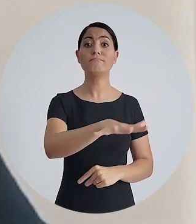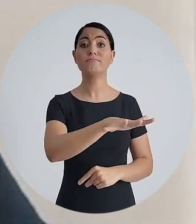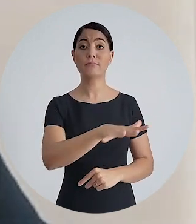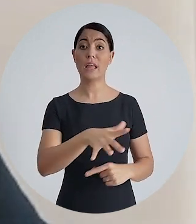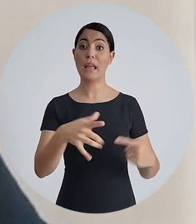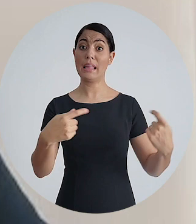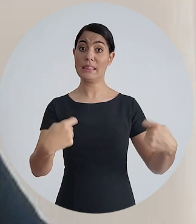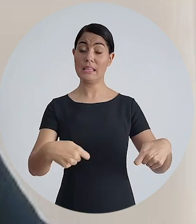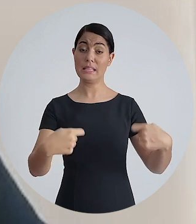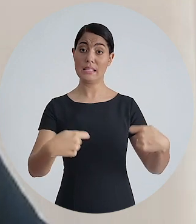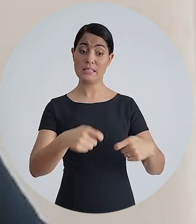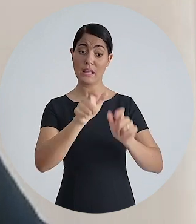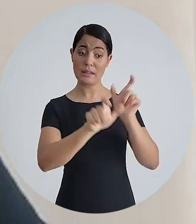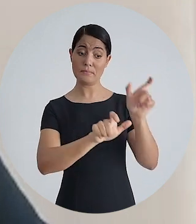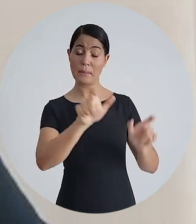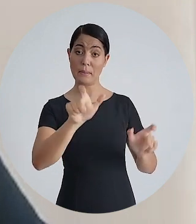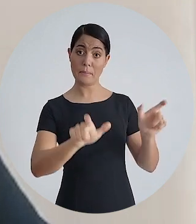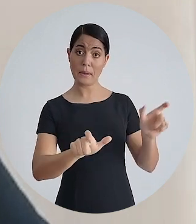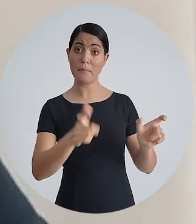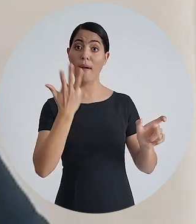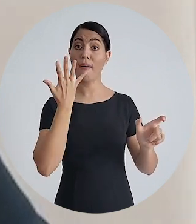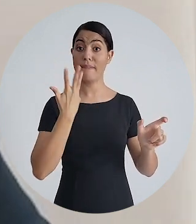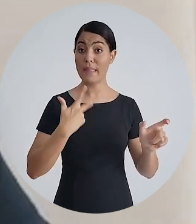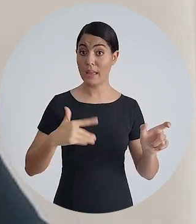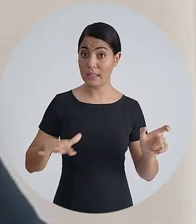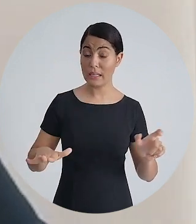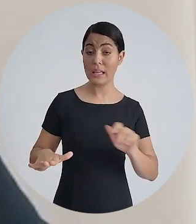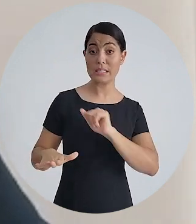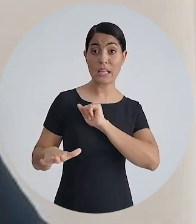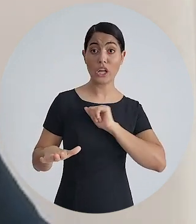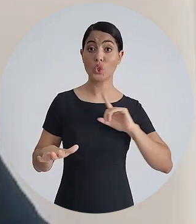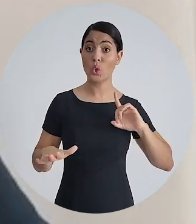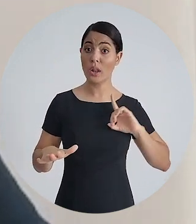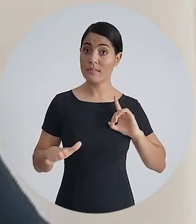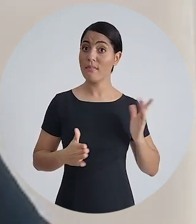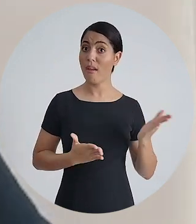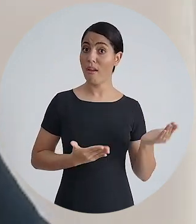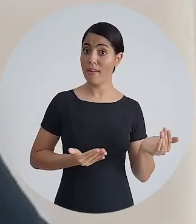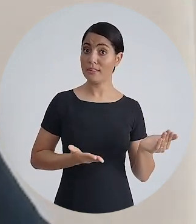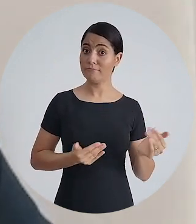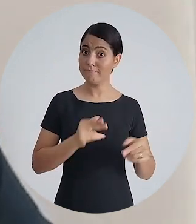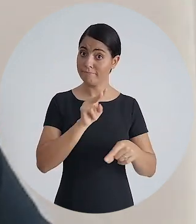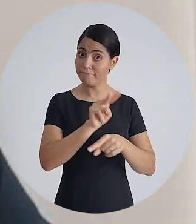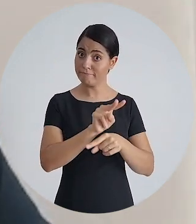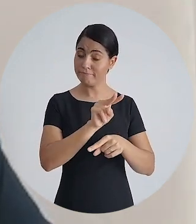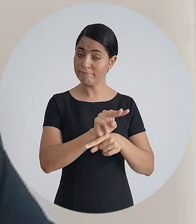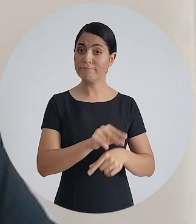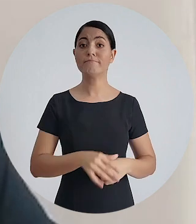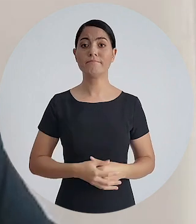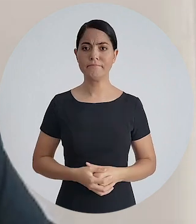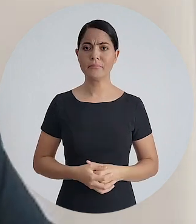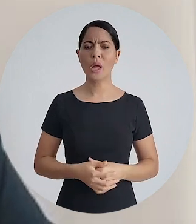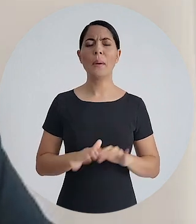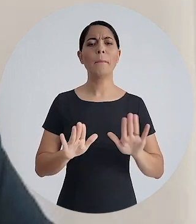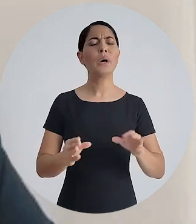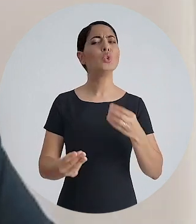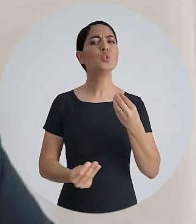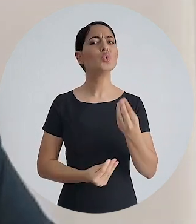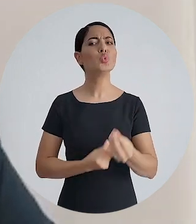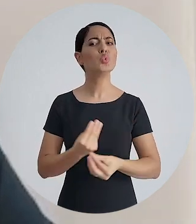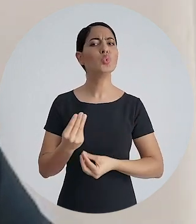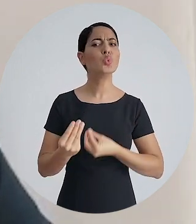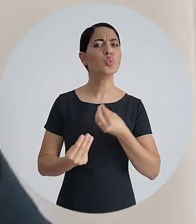pelas necessidades básicas, pelos direitos essenciais de crianças e adolescentes, são traçadas a partir